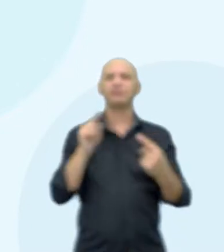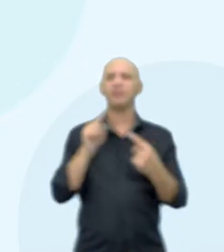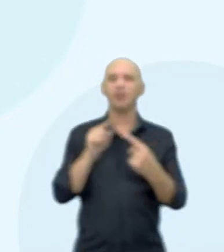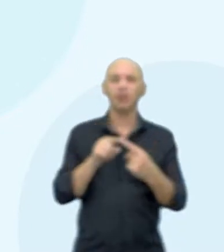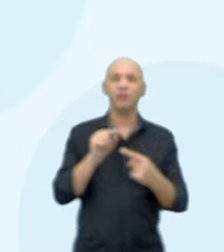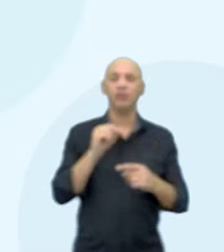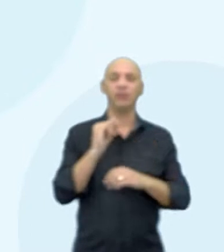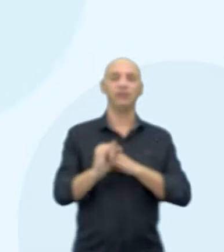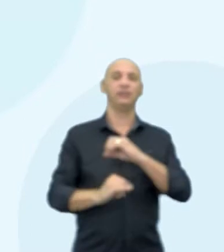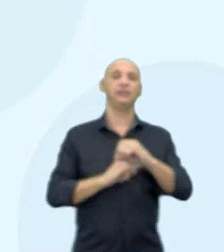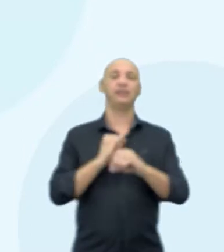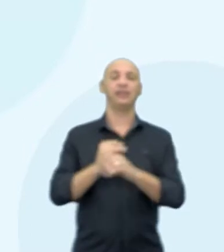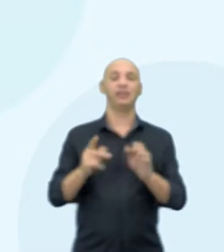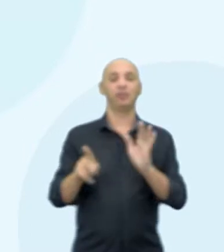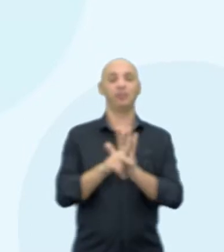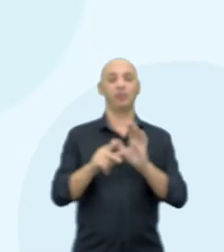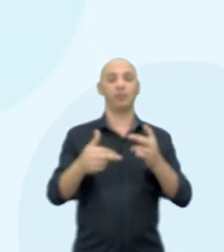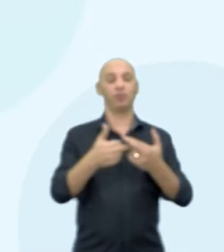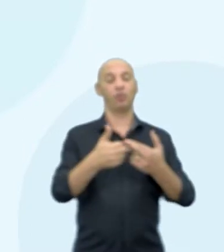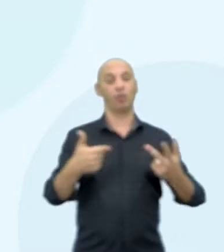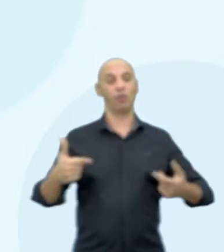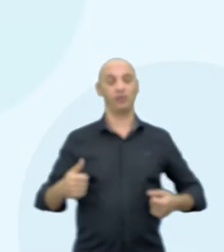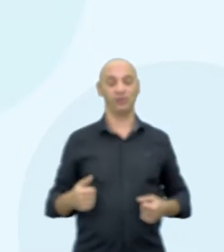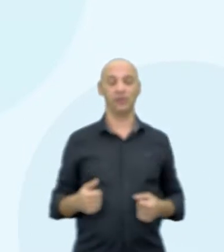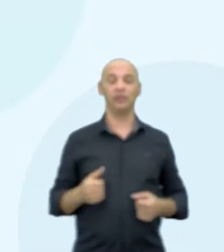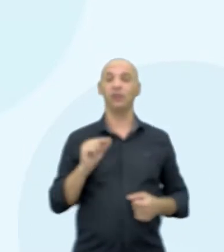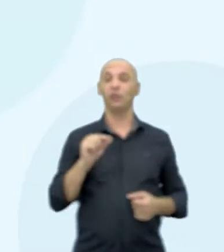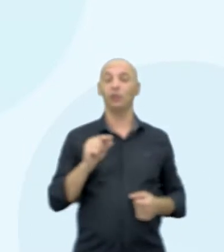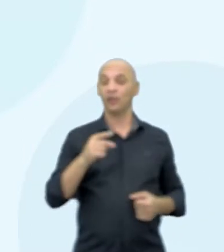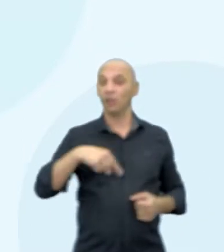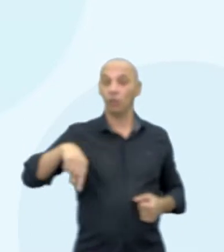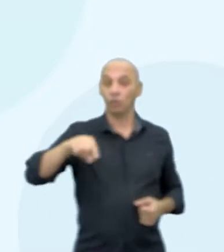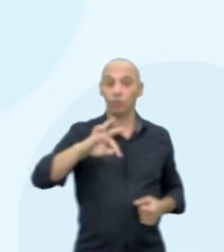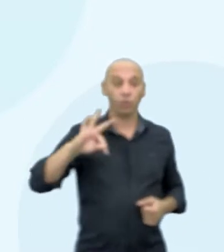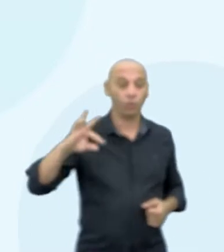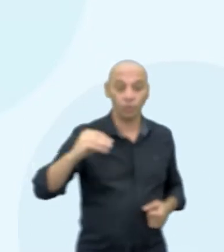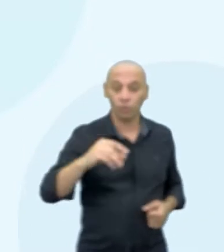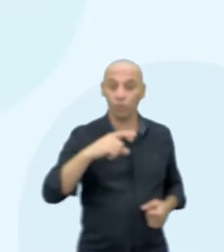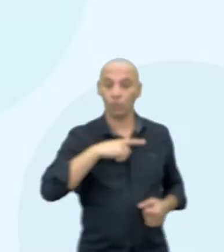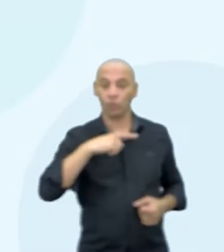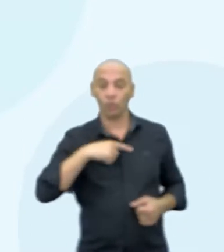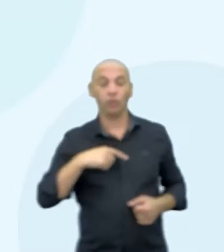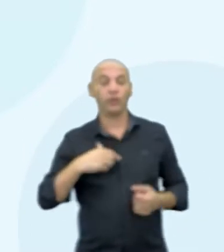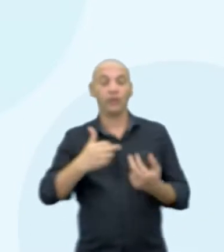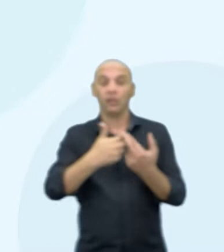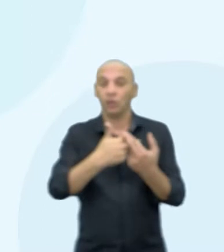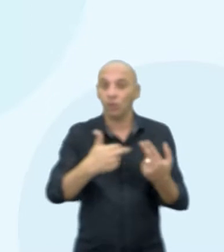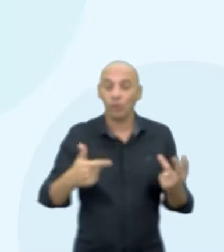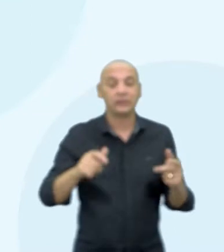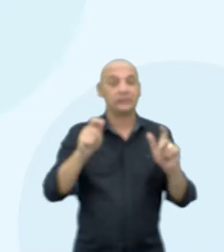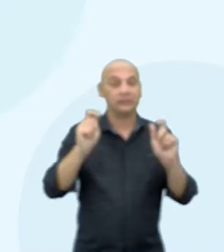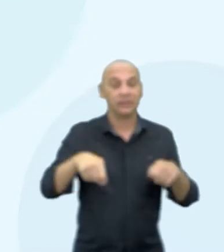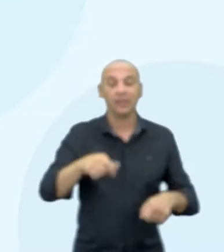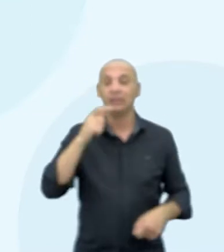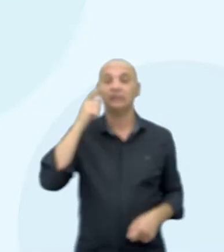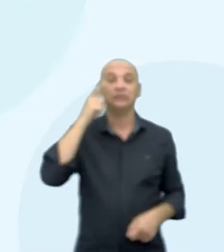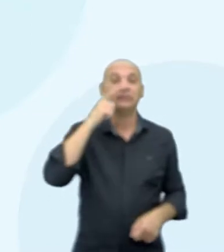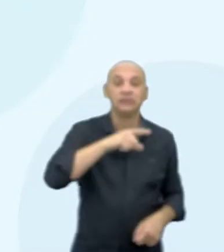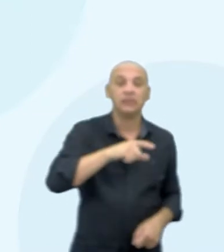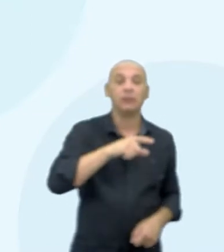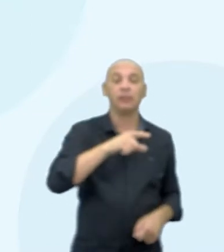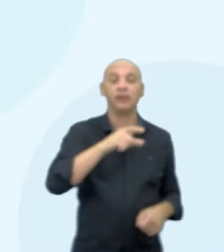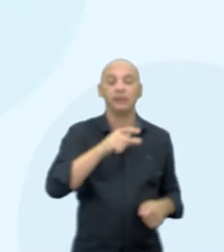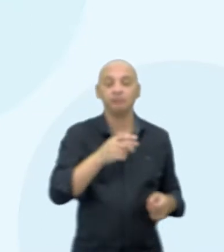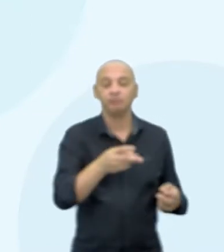da internet das coisas. É a ideia de que as coisas, os corpos e os objetos também estarão cada